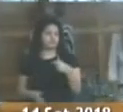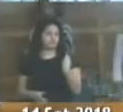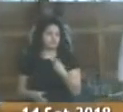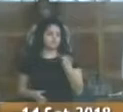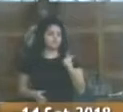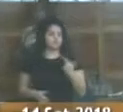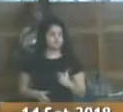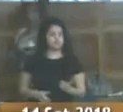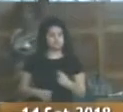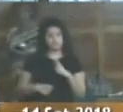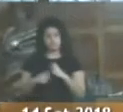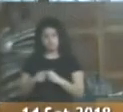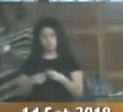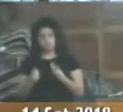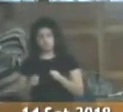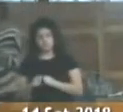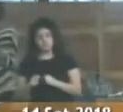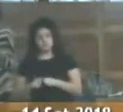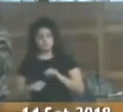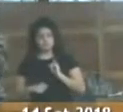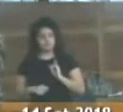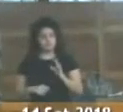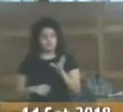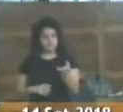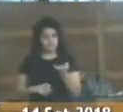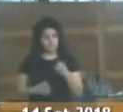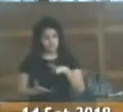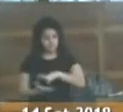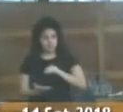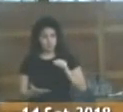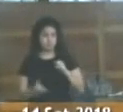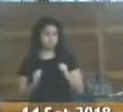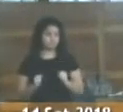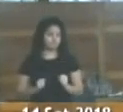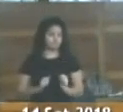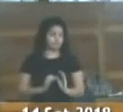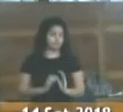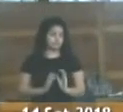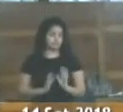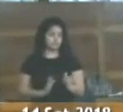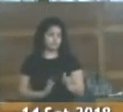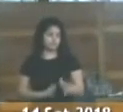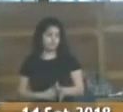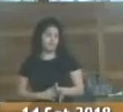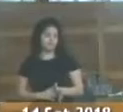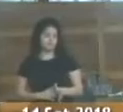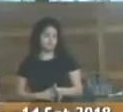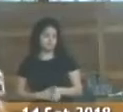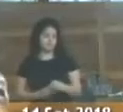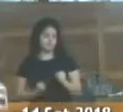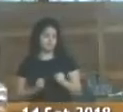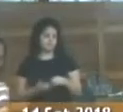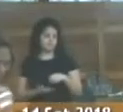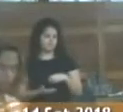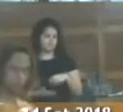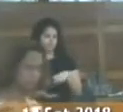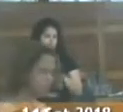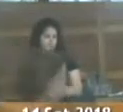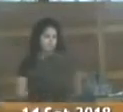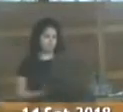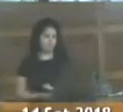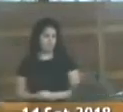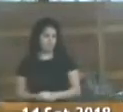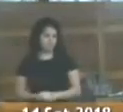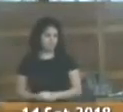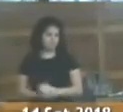solução. Sequer xerocar o material didático é possível, já que toner também pode faltar.